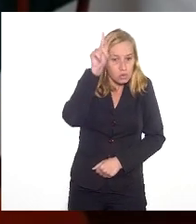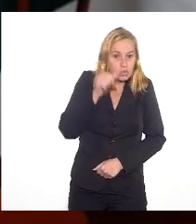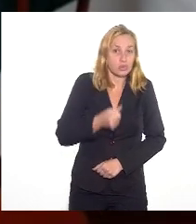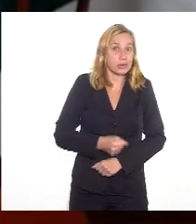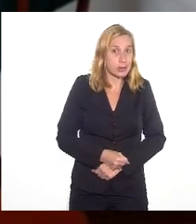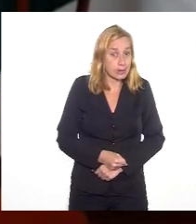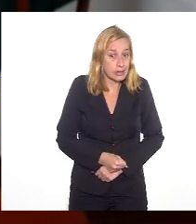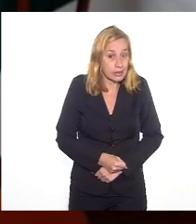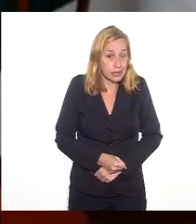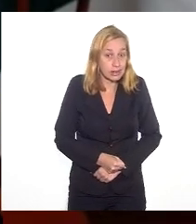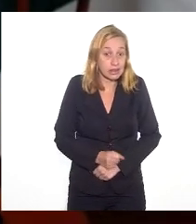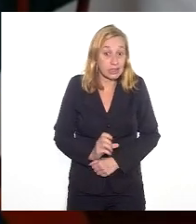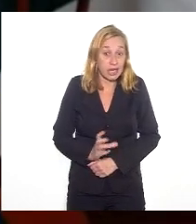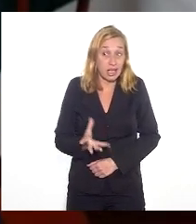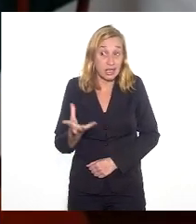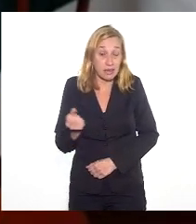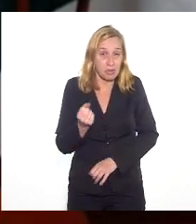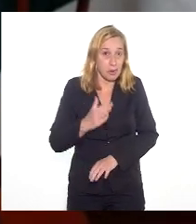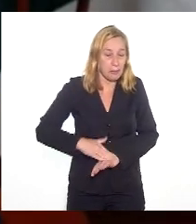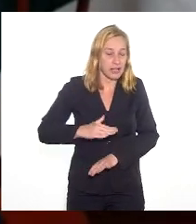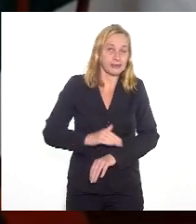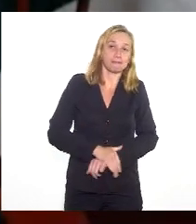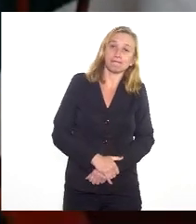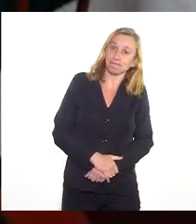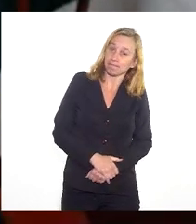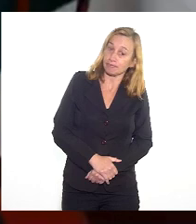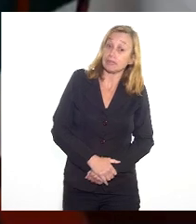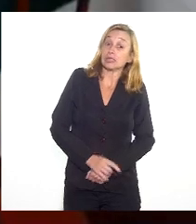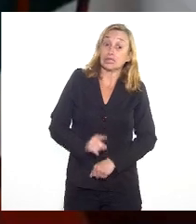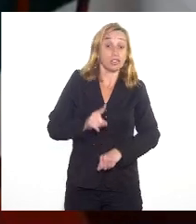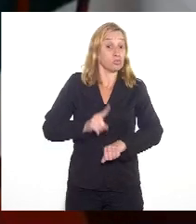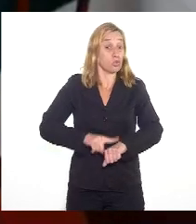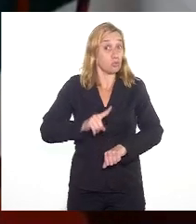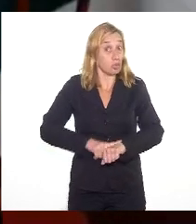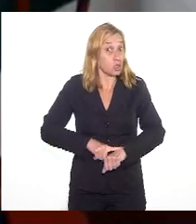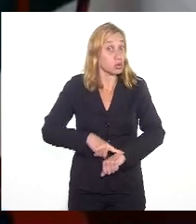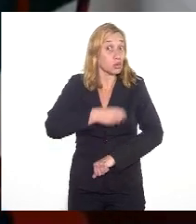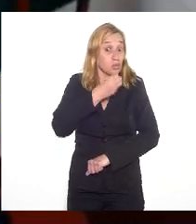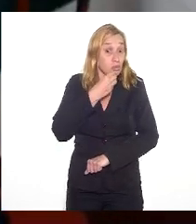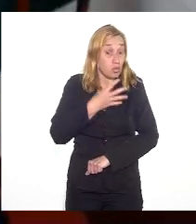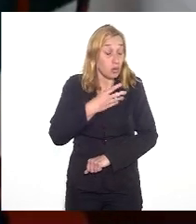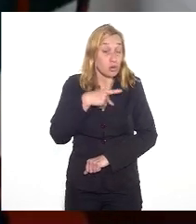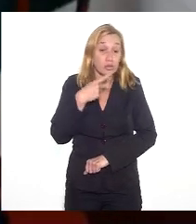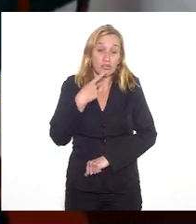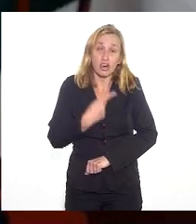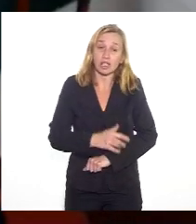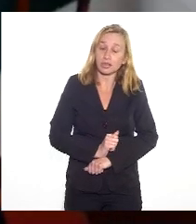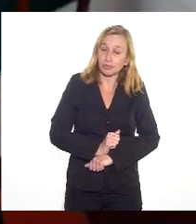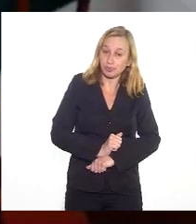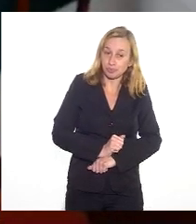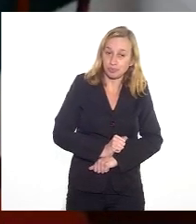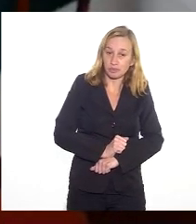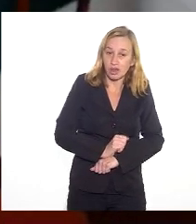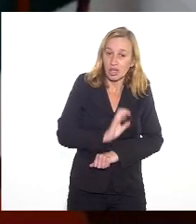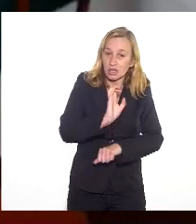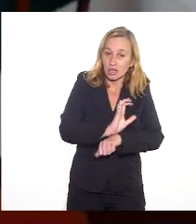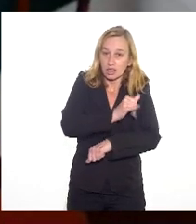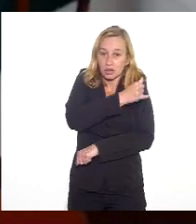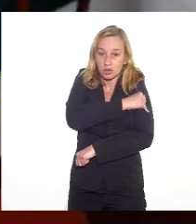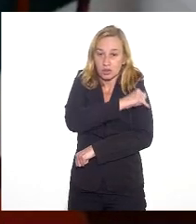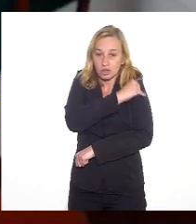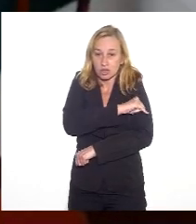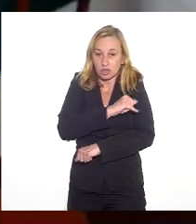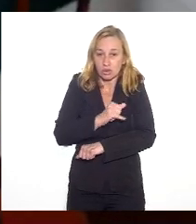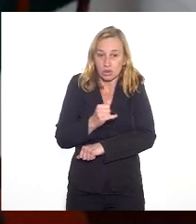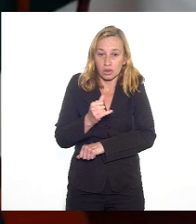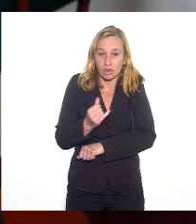maiores beneficiadas. Então, a gente está no momento ímpar, estamos falando do Estado do Rio de Janeiro